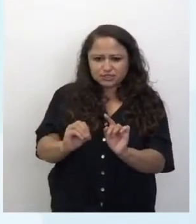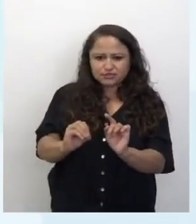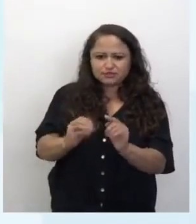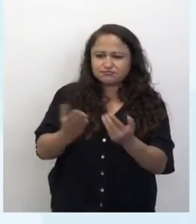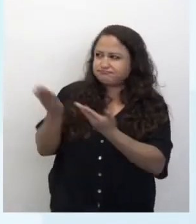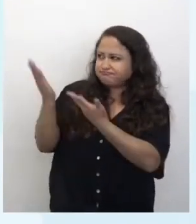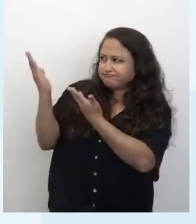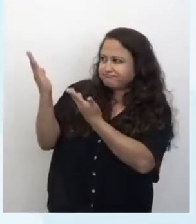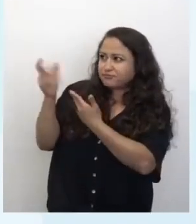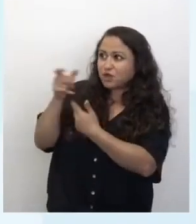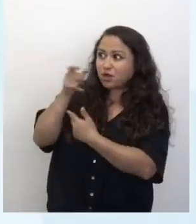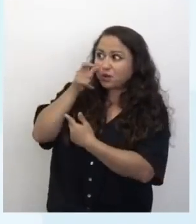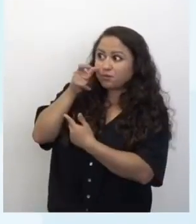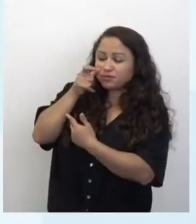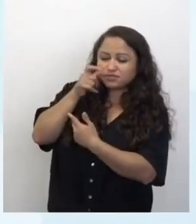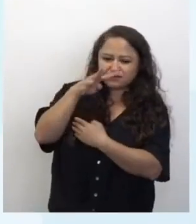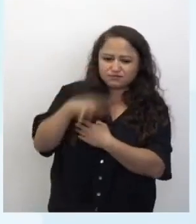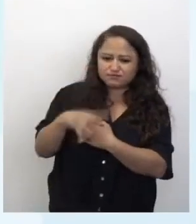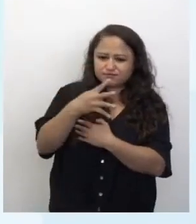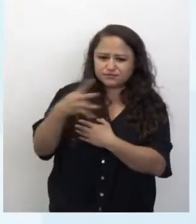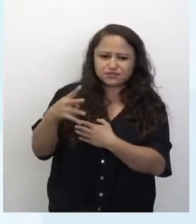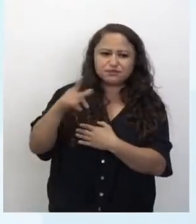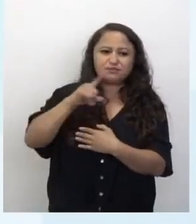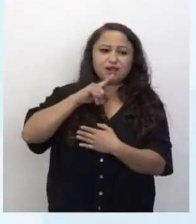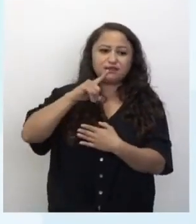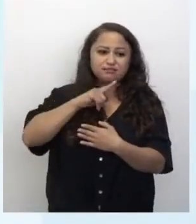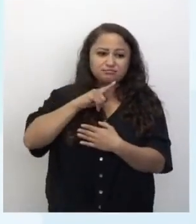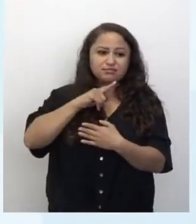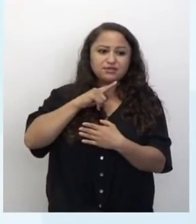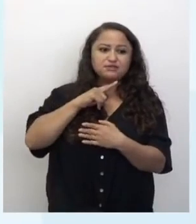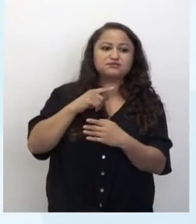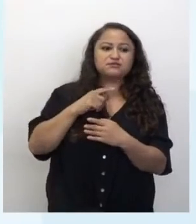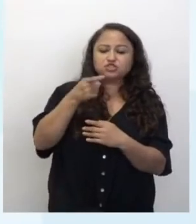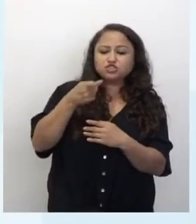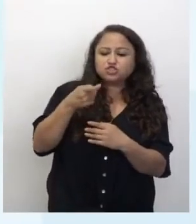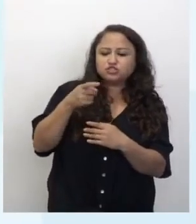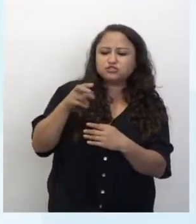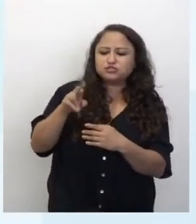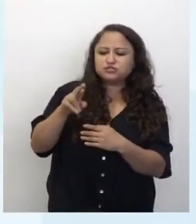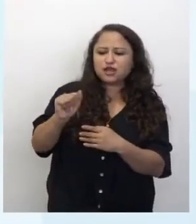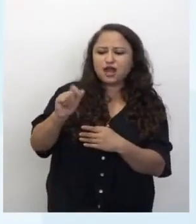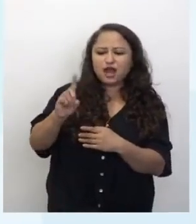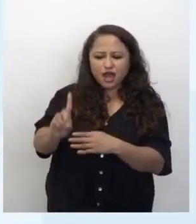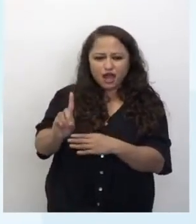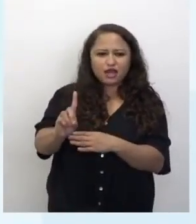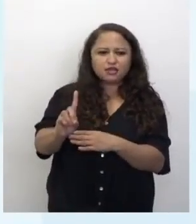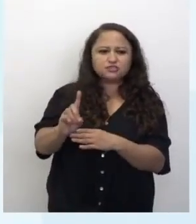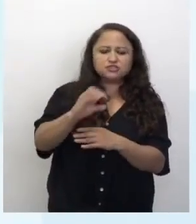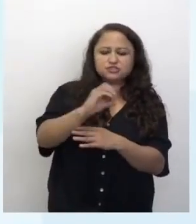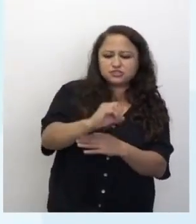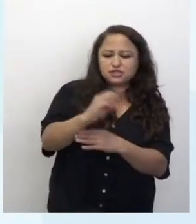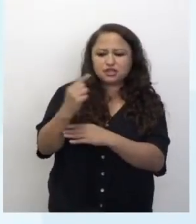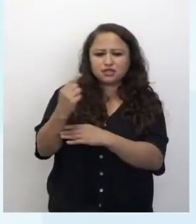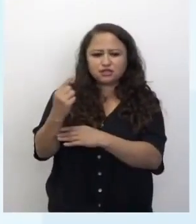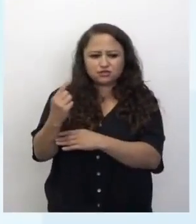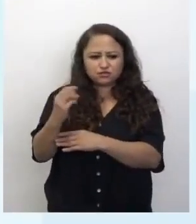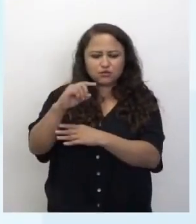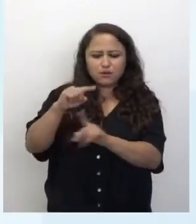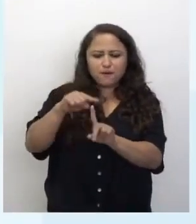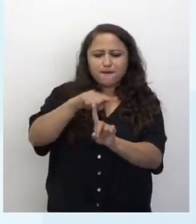tabela. Aqui, nós temos o valor em radianos. 0, π sobre 2, π, 3π sobre 2 e